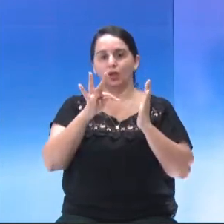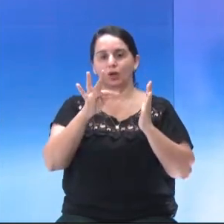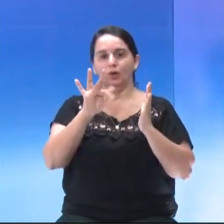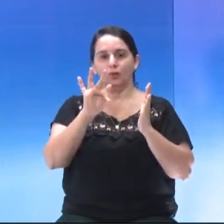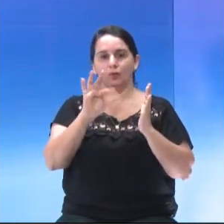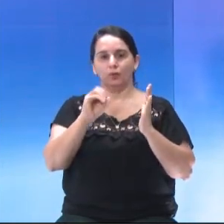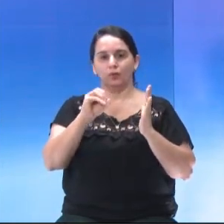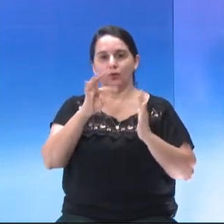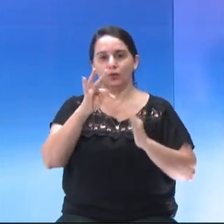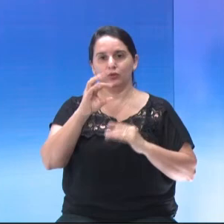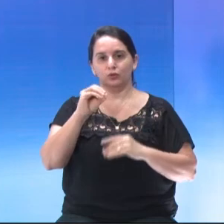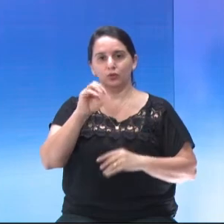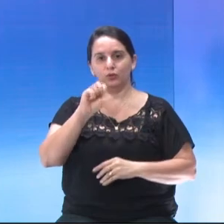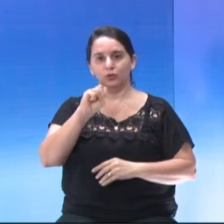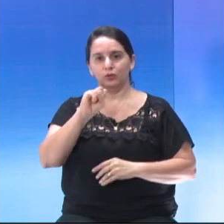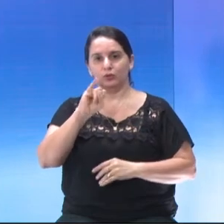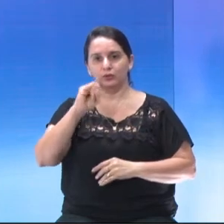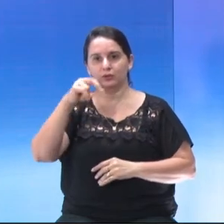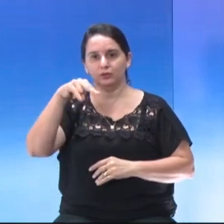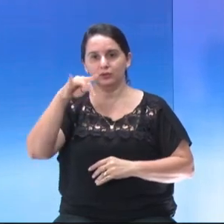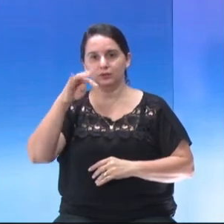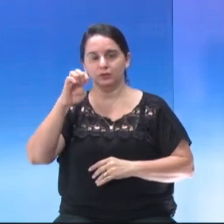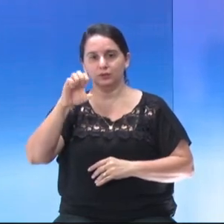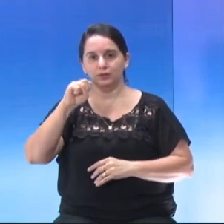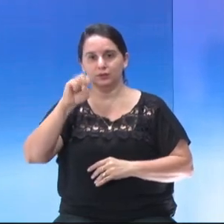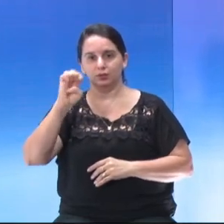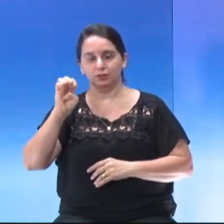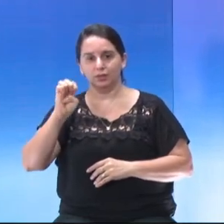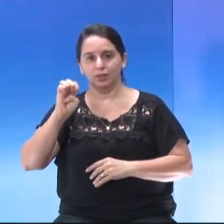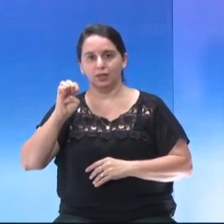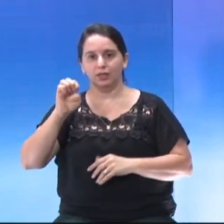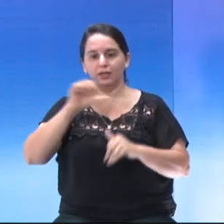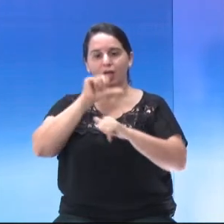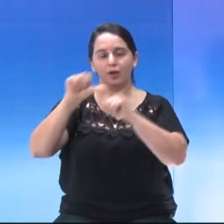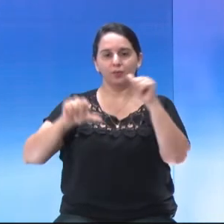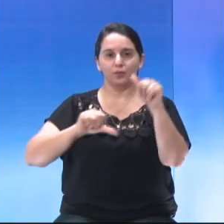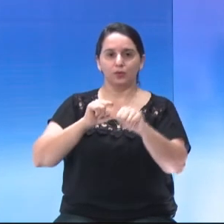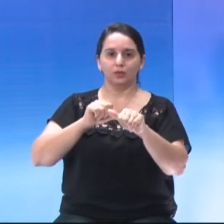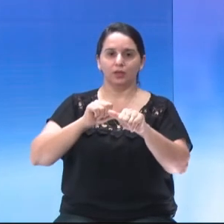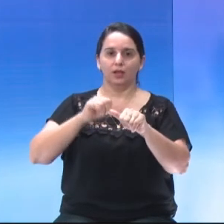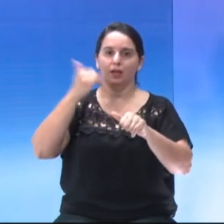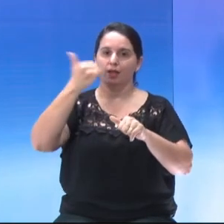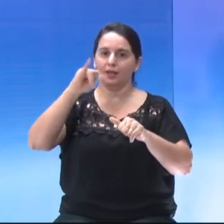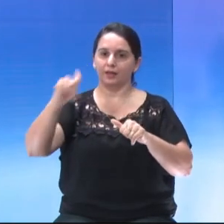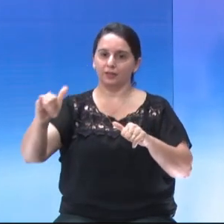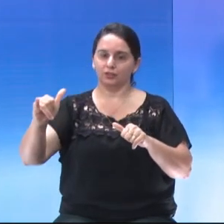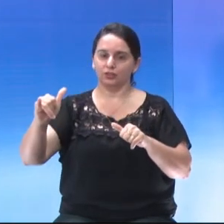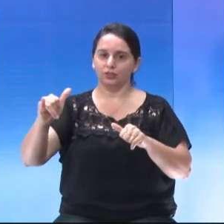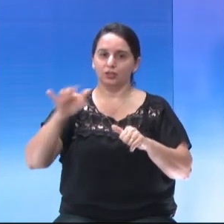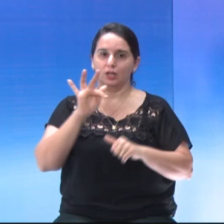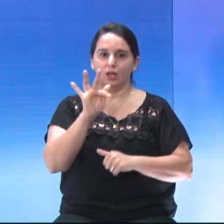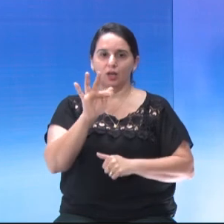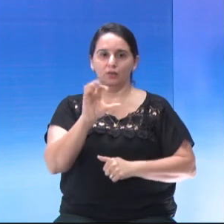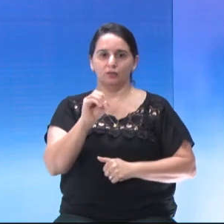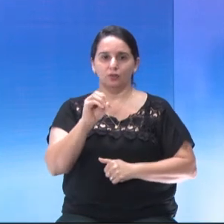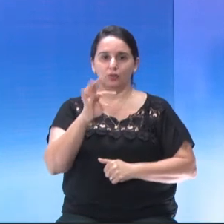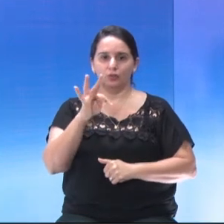nossa cabeça eletromagnetismo. Energia eletromagnética. Por quê? Foto